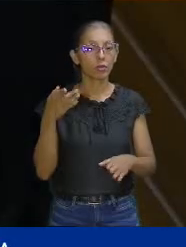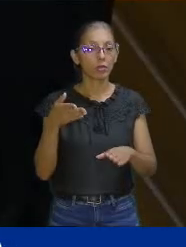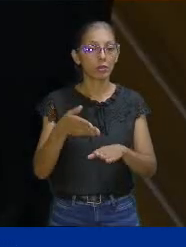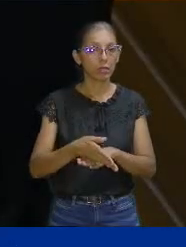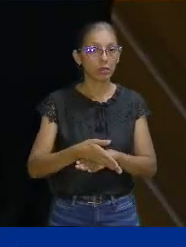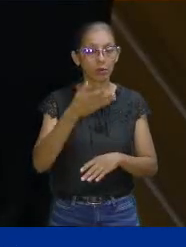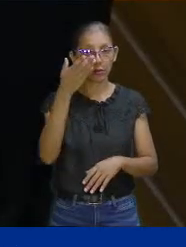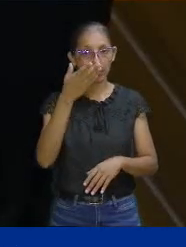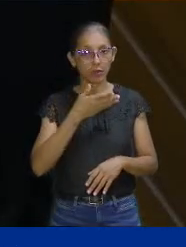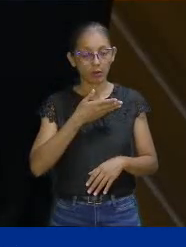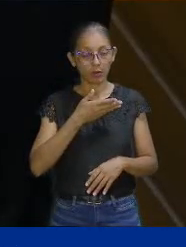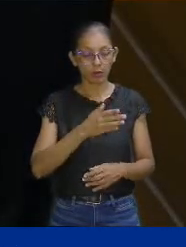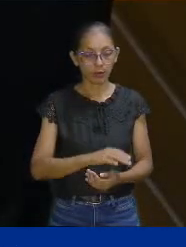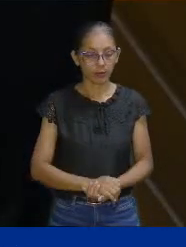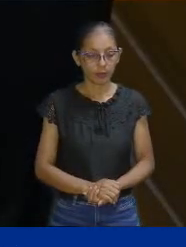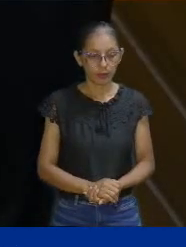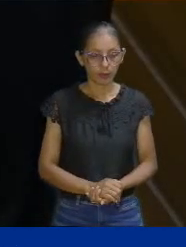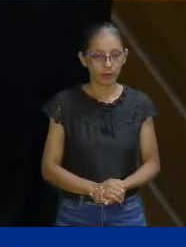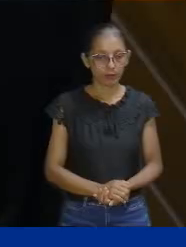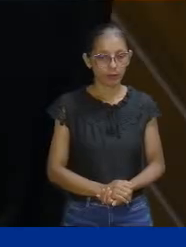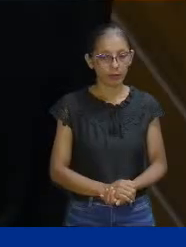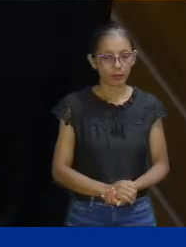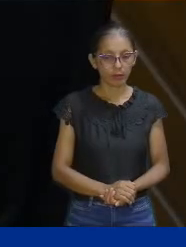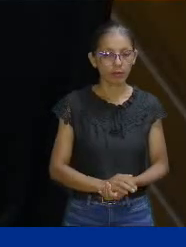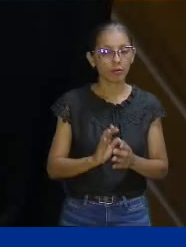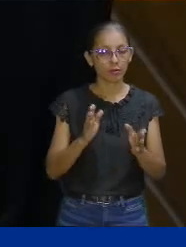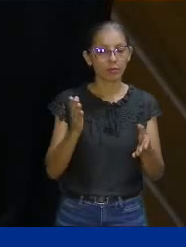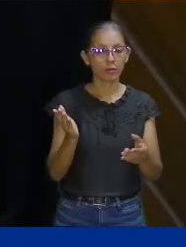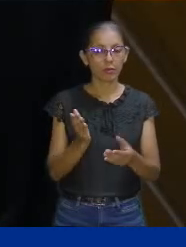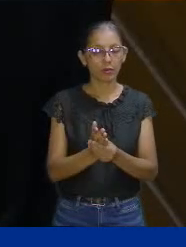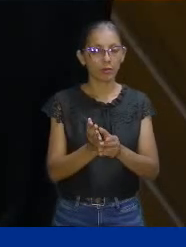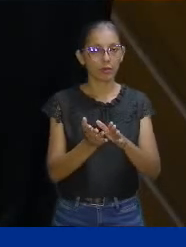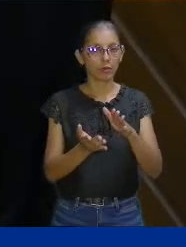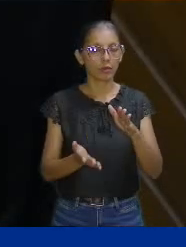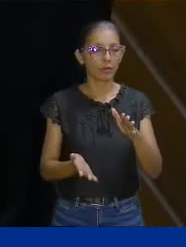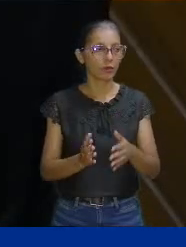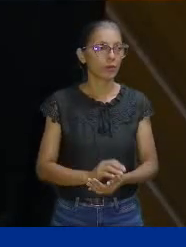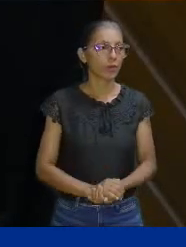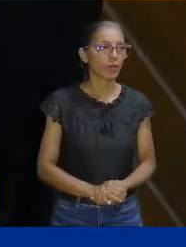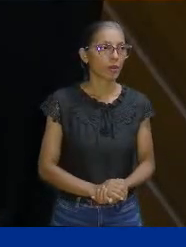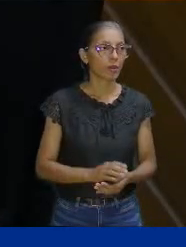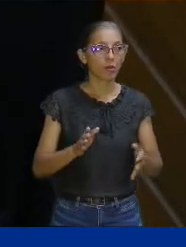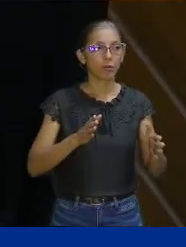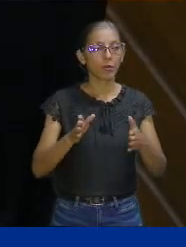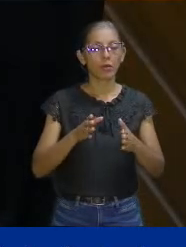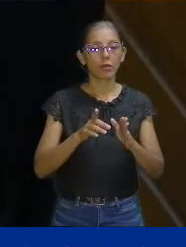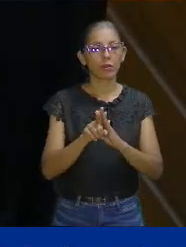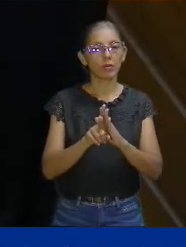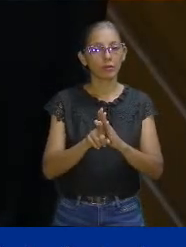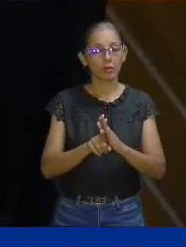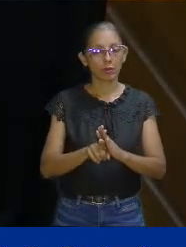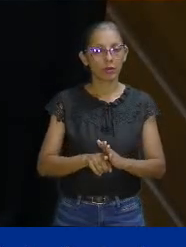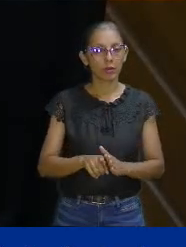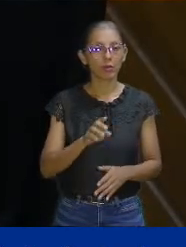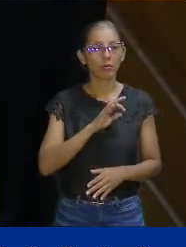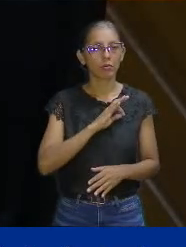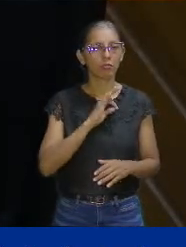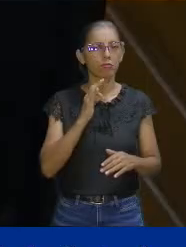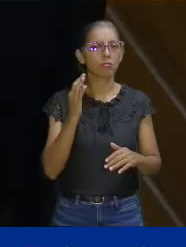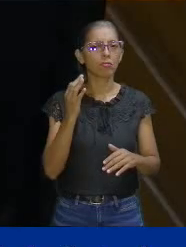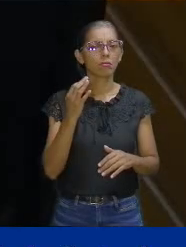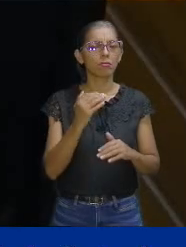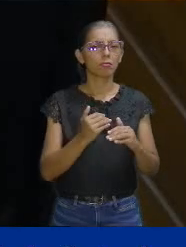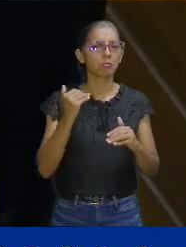prova já documentados nos autos, ainda que em fase investigatória. A autoridade policial prestou